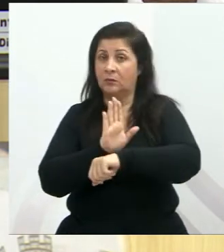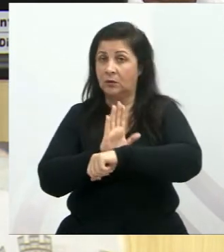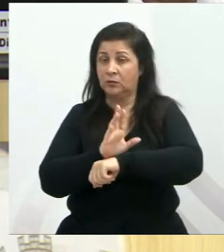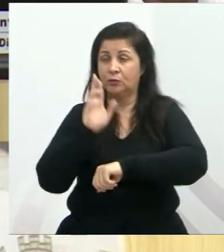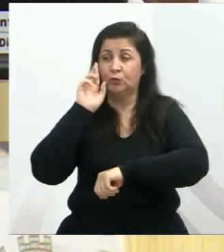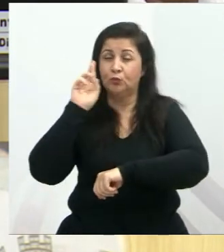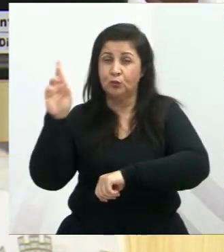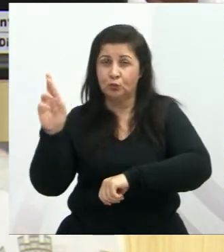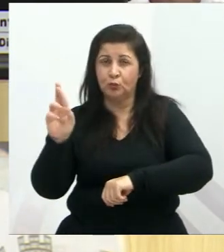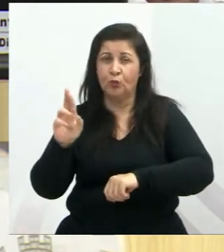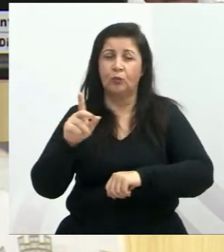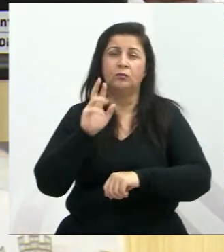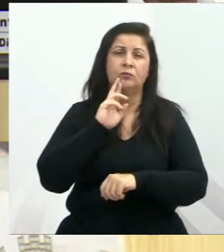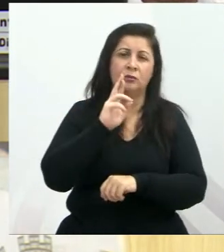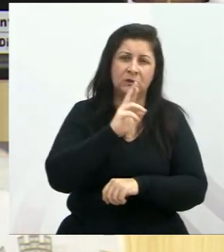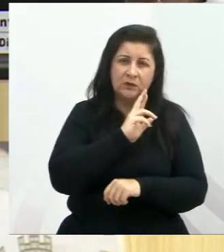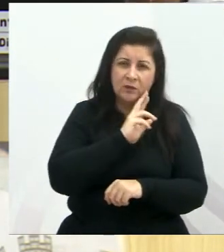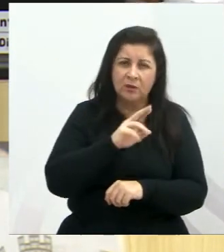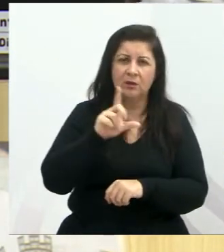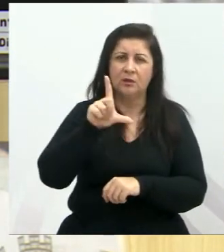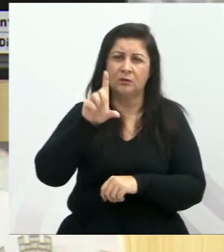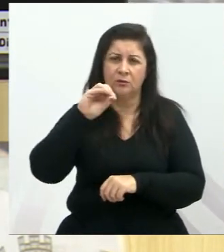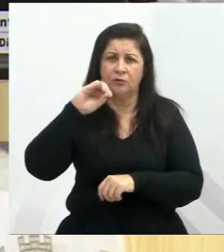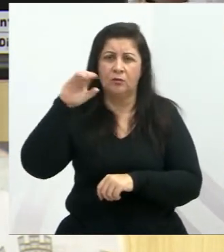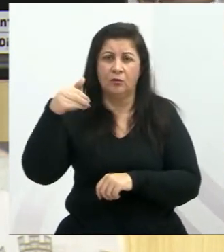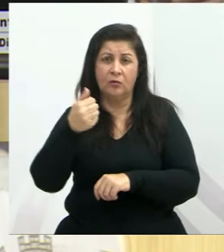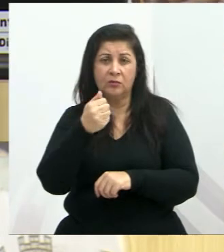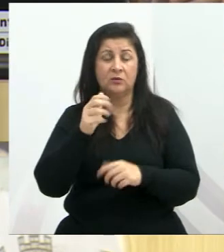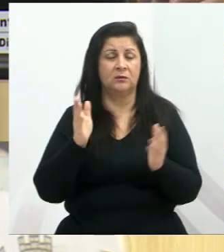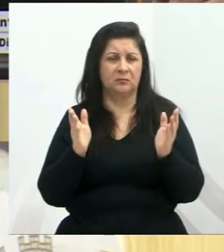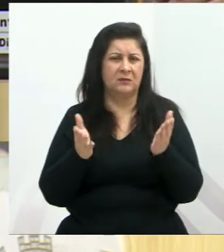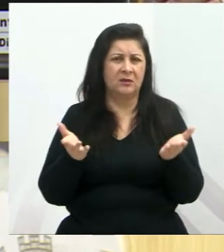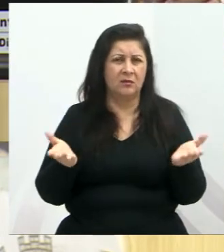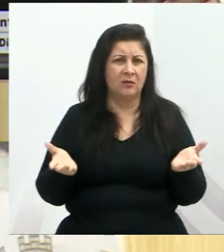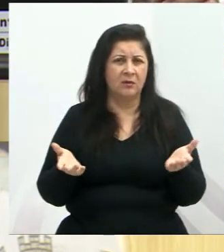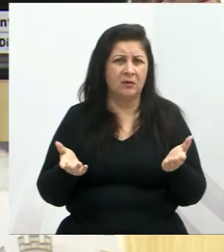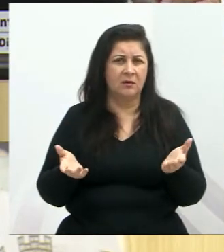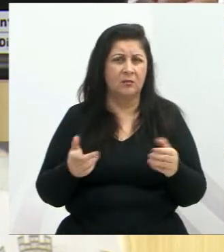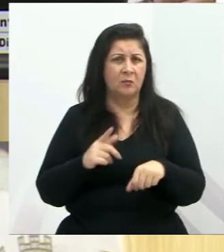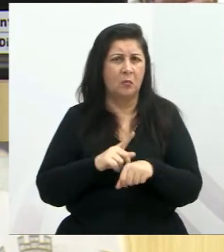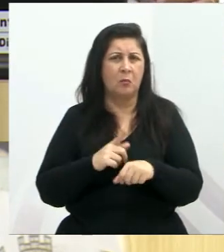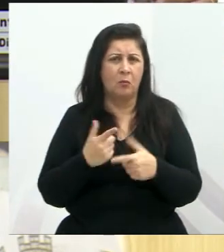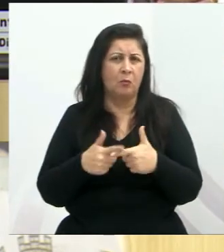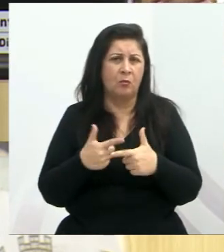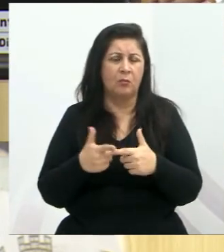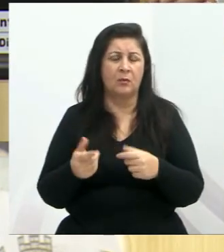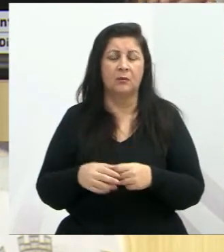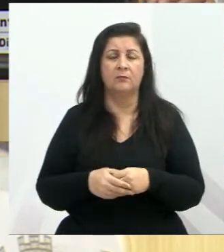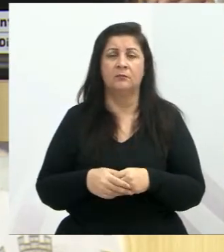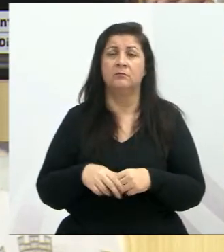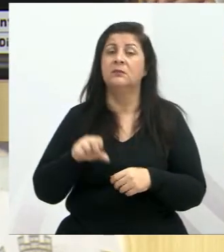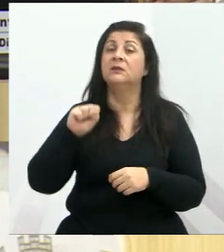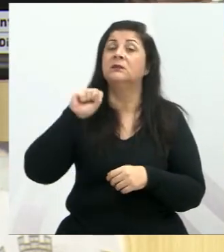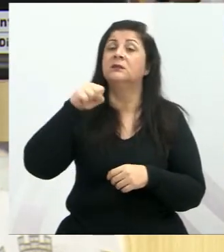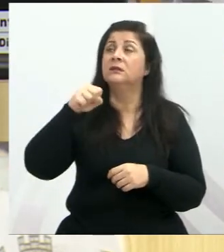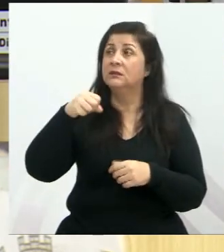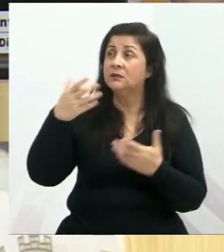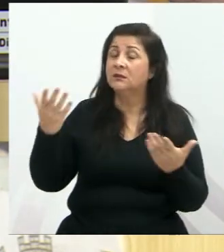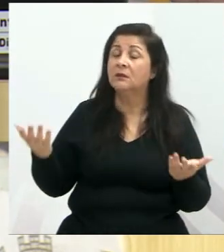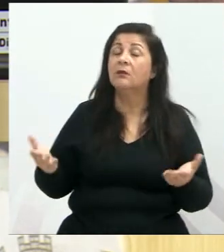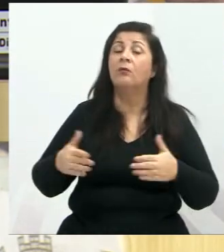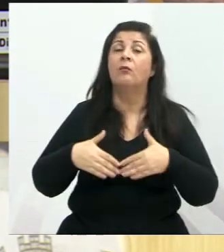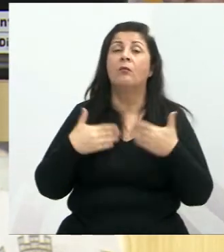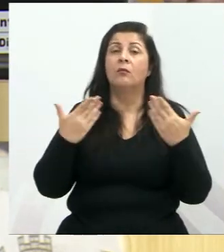comerciantes neste momento de calamidade pública? Em caso positivo, quando será feito, já que o